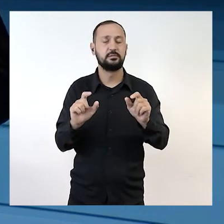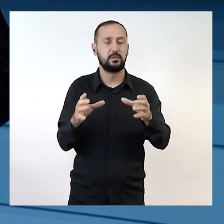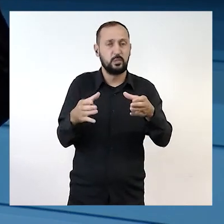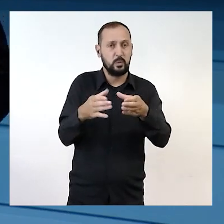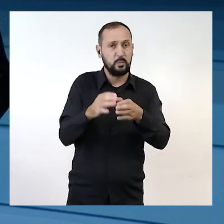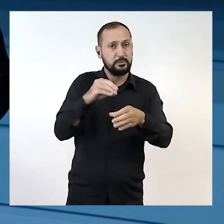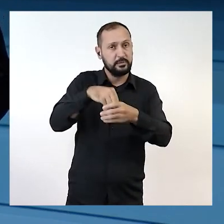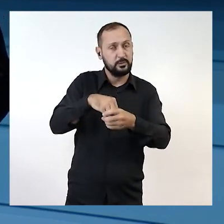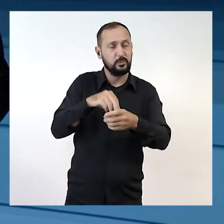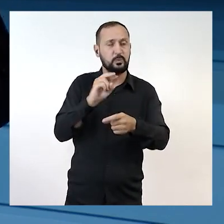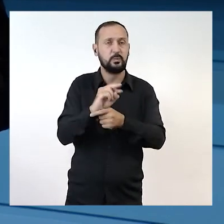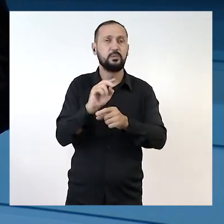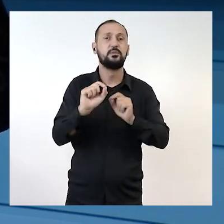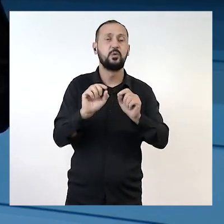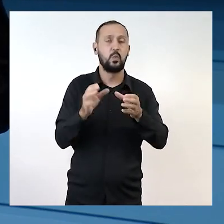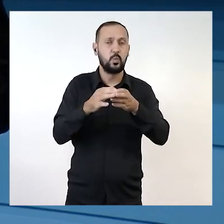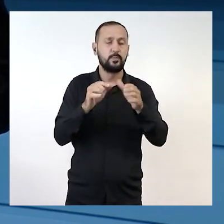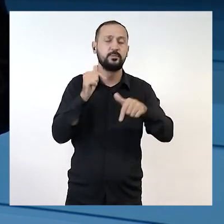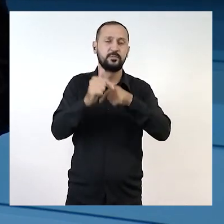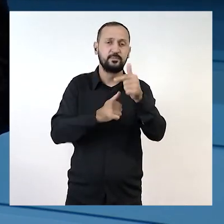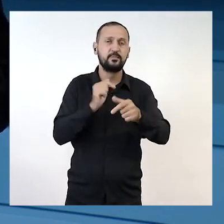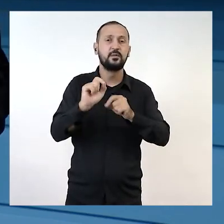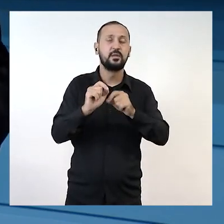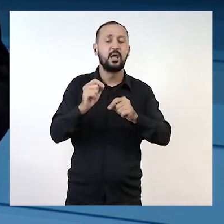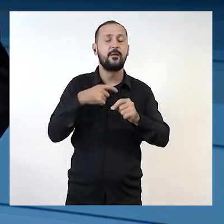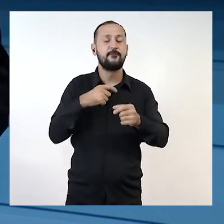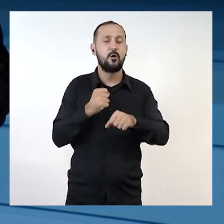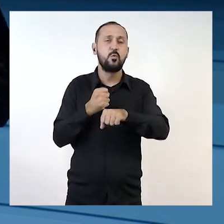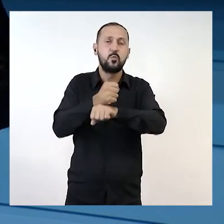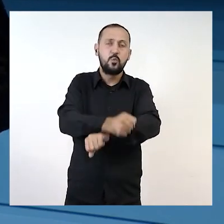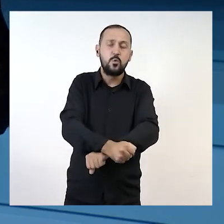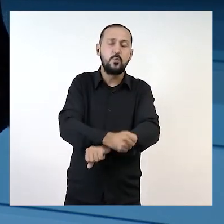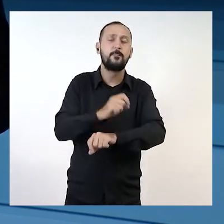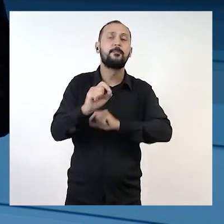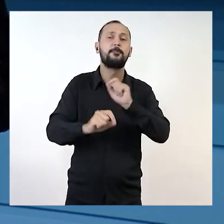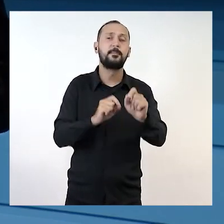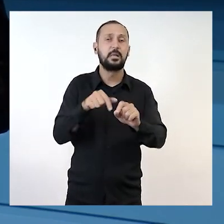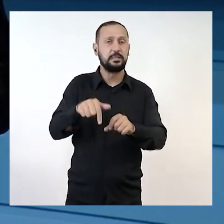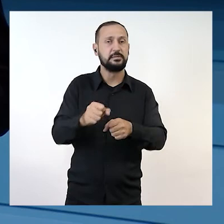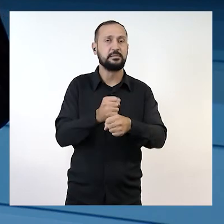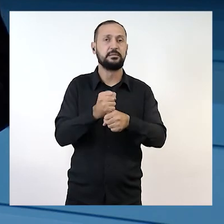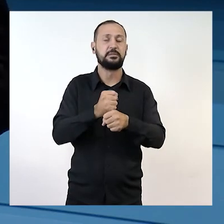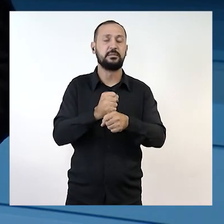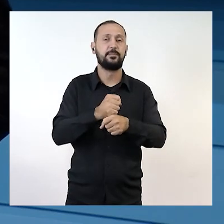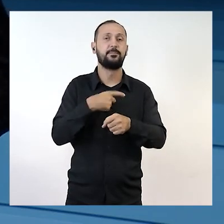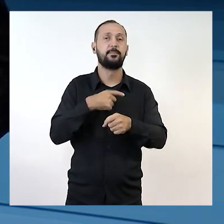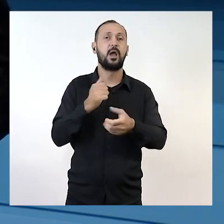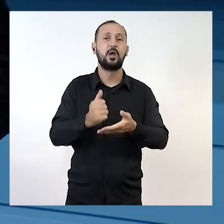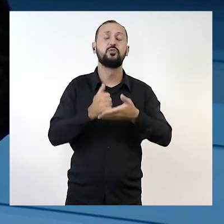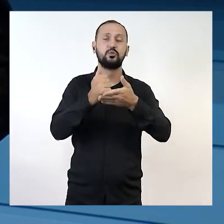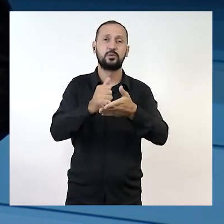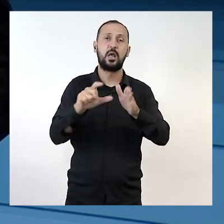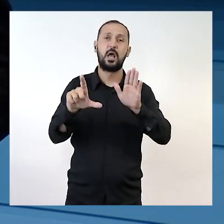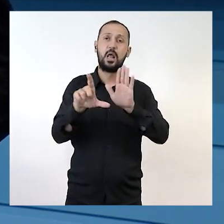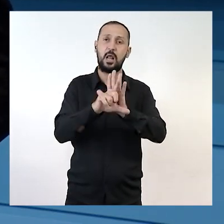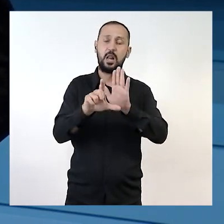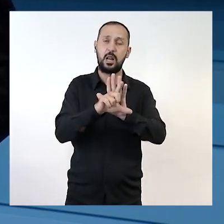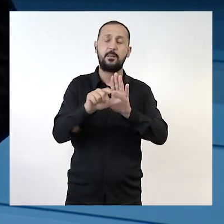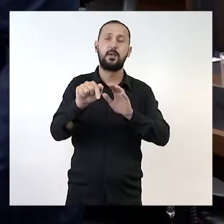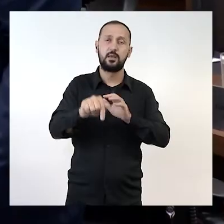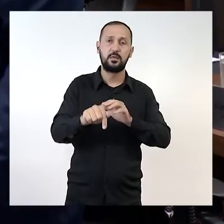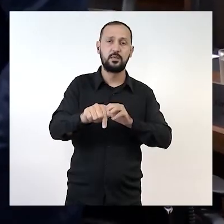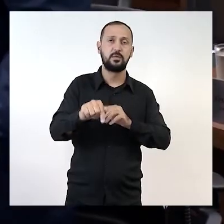Legislação Participativa. O grupo de trabalho pretende intensificar os seus esforços neste ano para otimizar a legislação